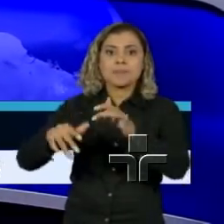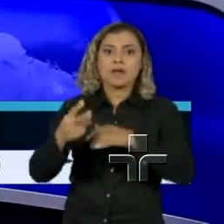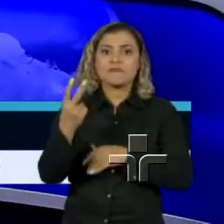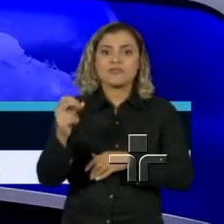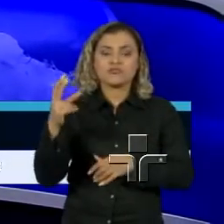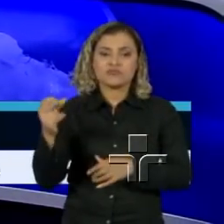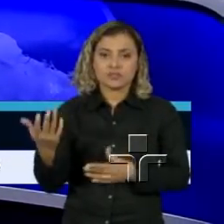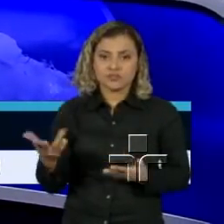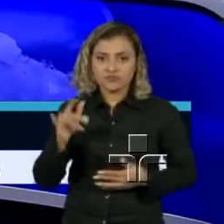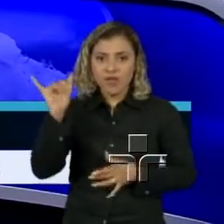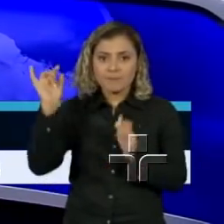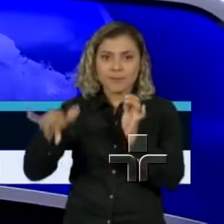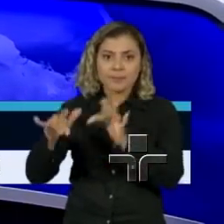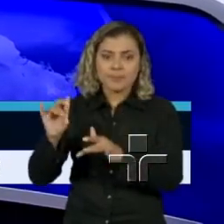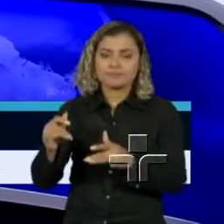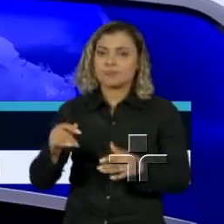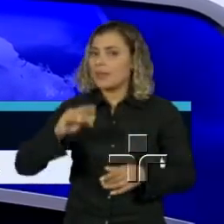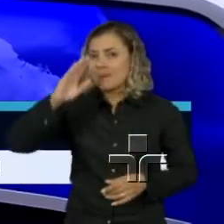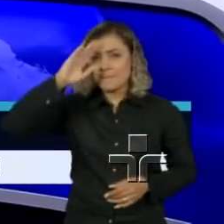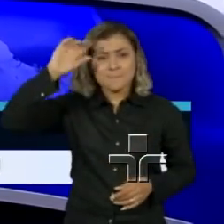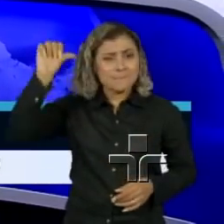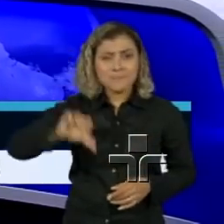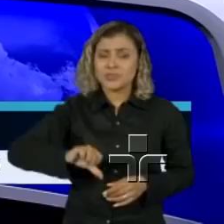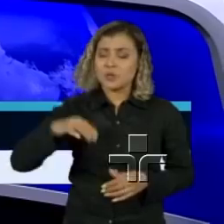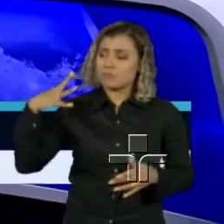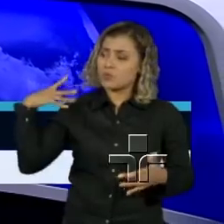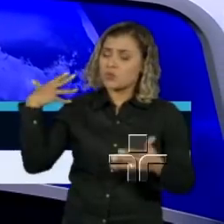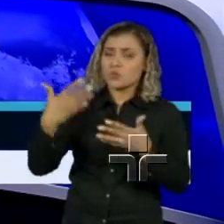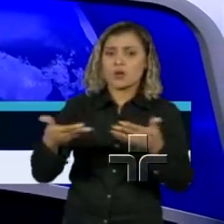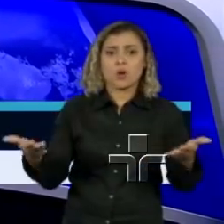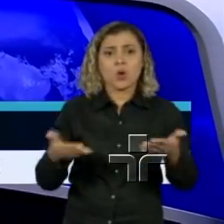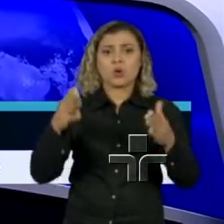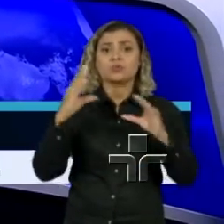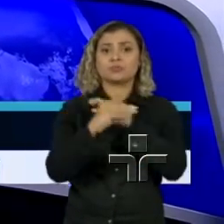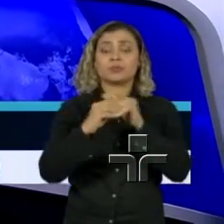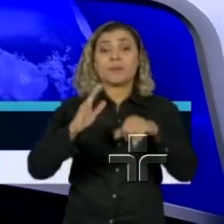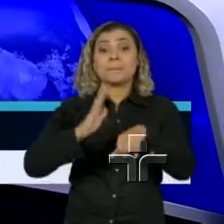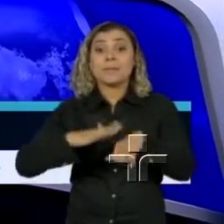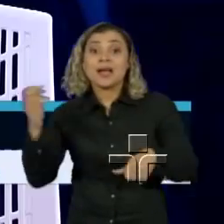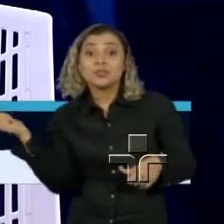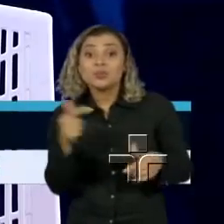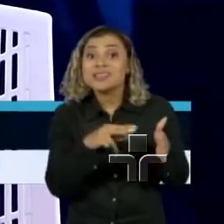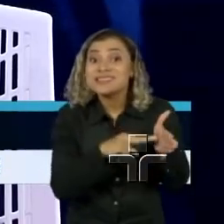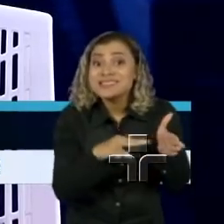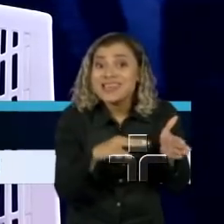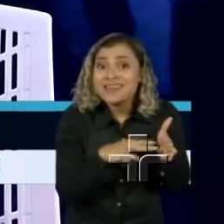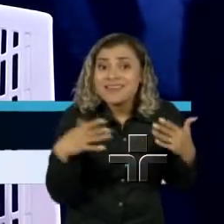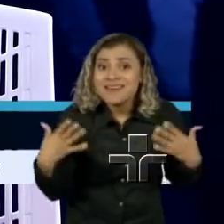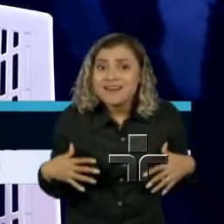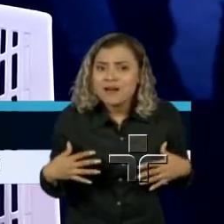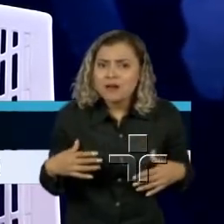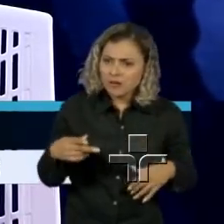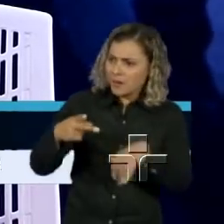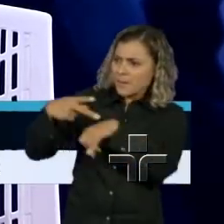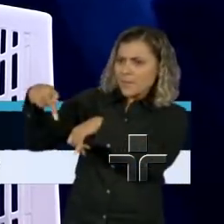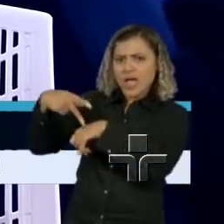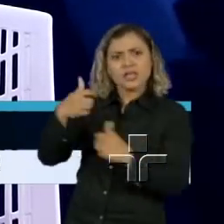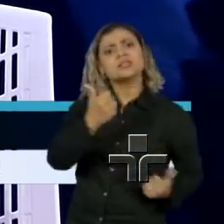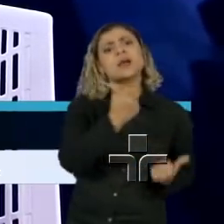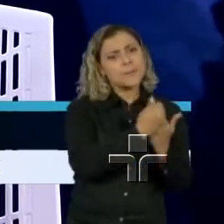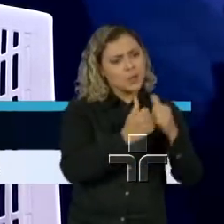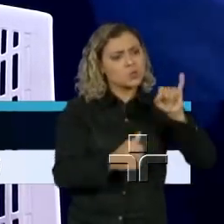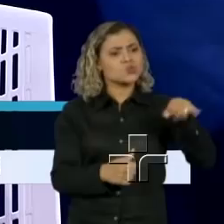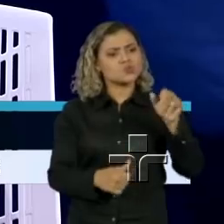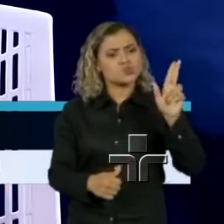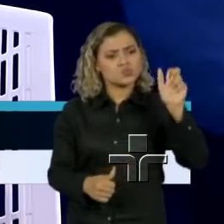2020. É a maior crise de refugiados da história moderna, mais do que a Síria. Qual o papel dos países que apoiam o Guaidó, 50 países